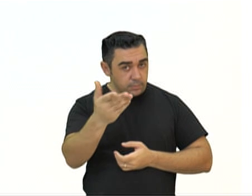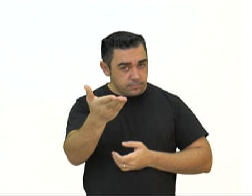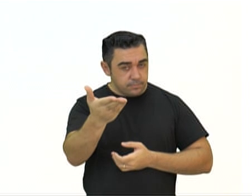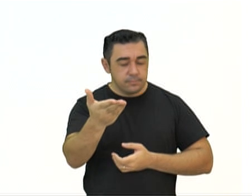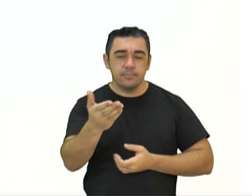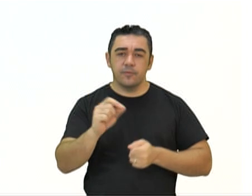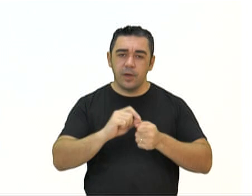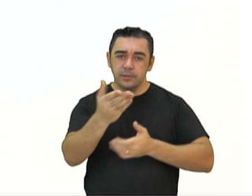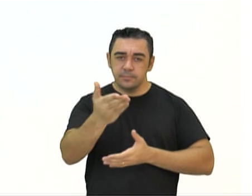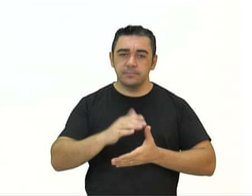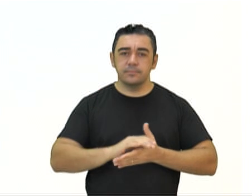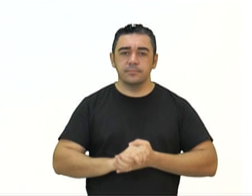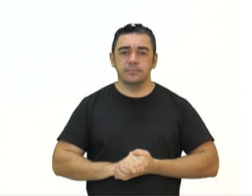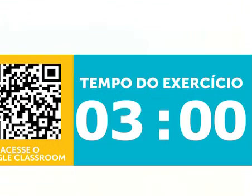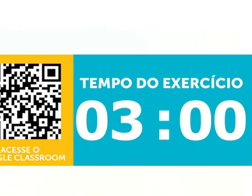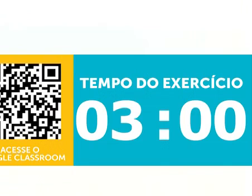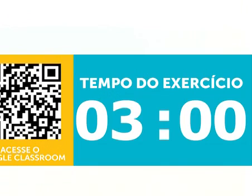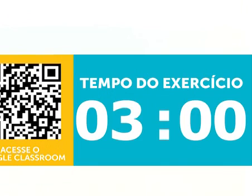Então já a gente volta.